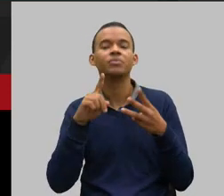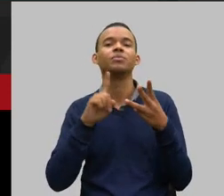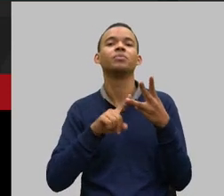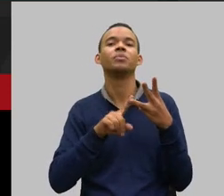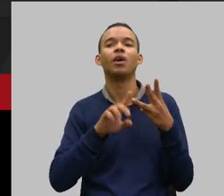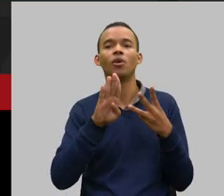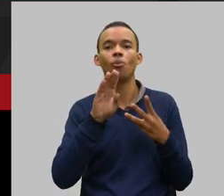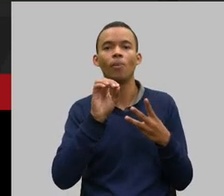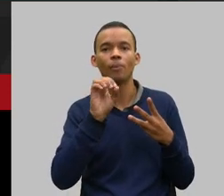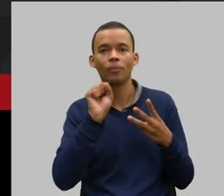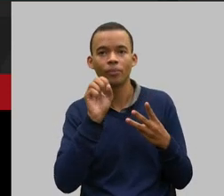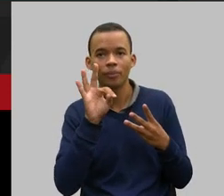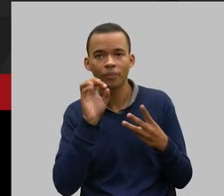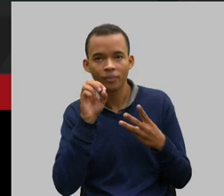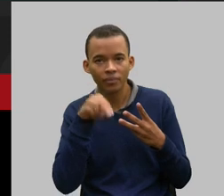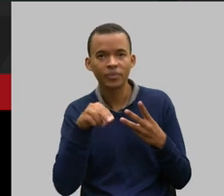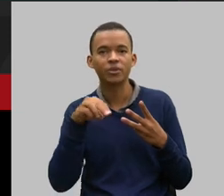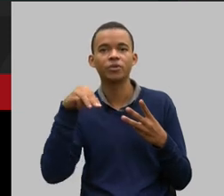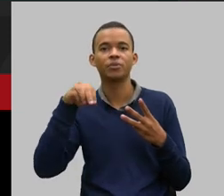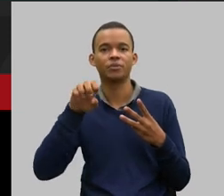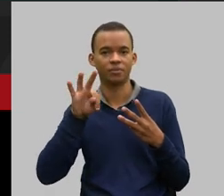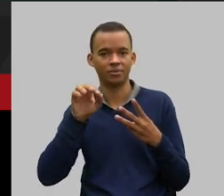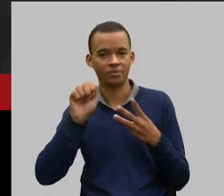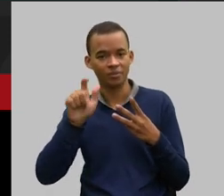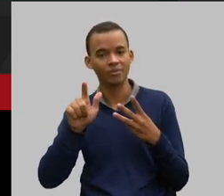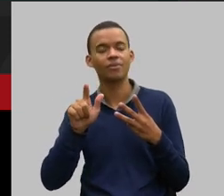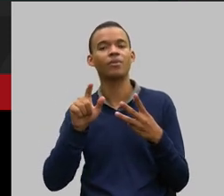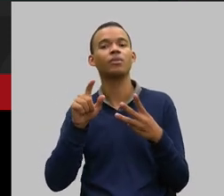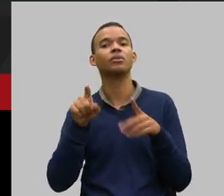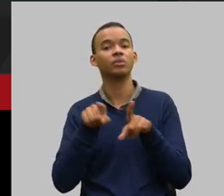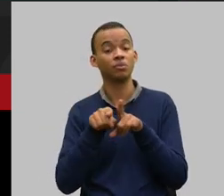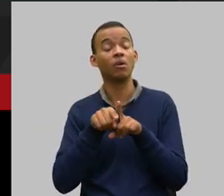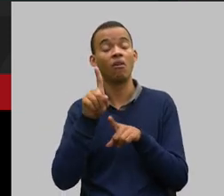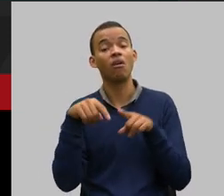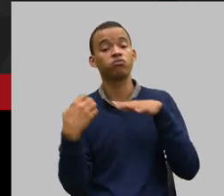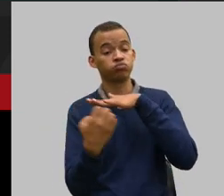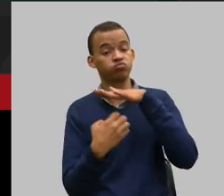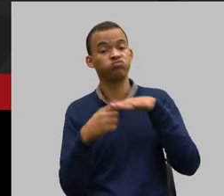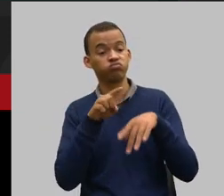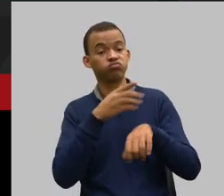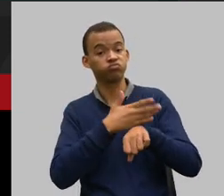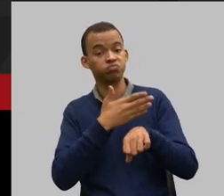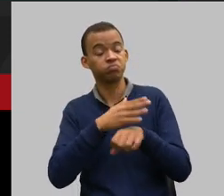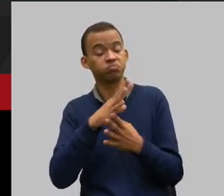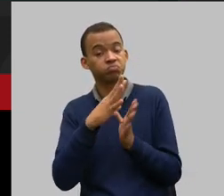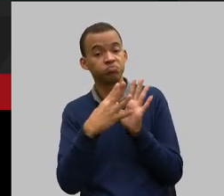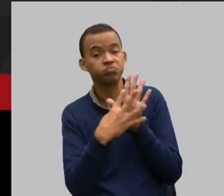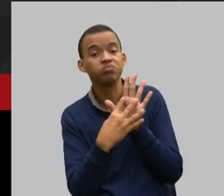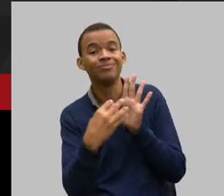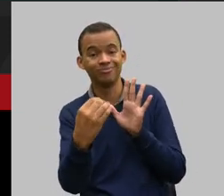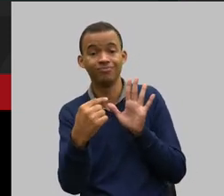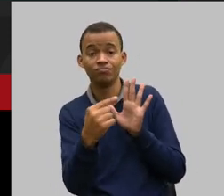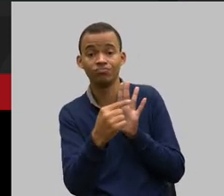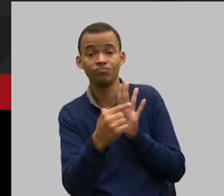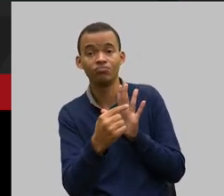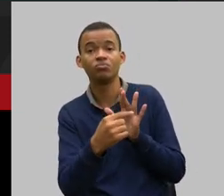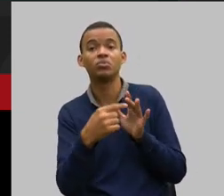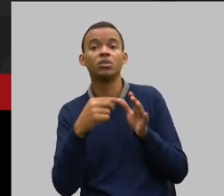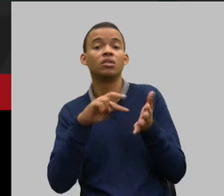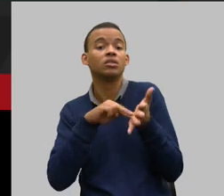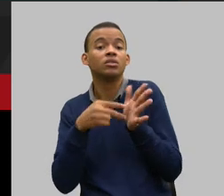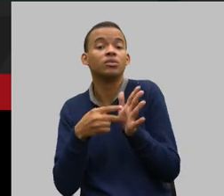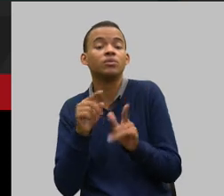empresa eh uma atividade modelo porque ela ela significa